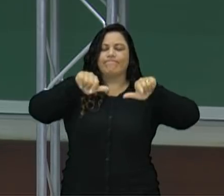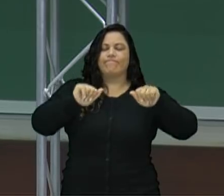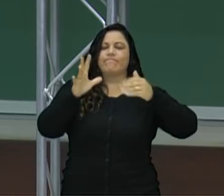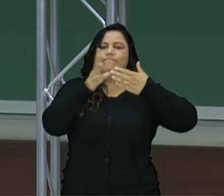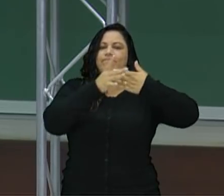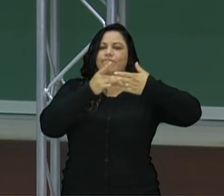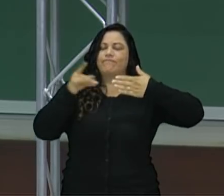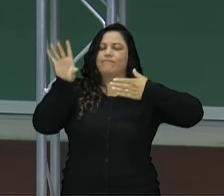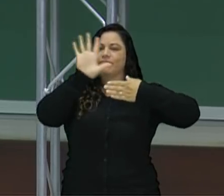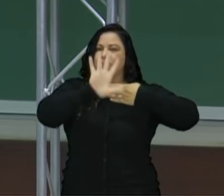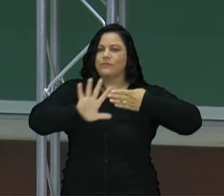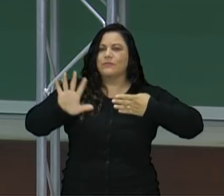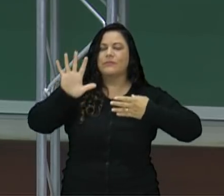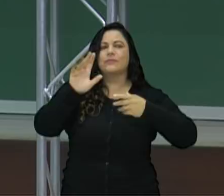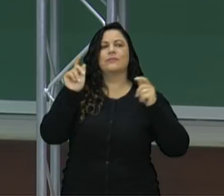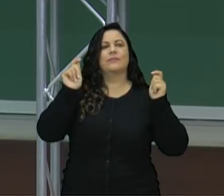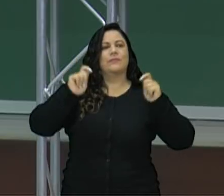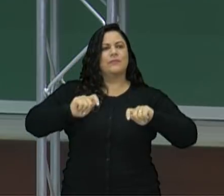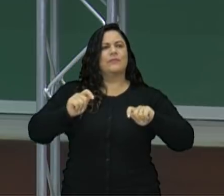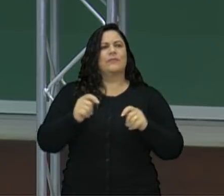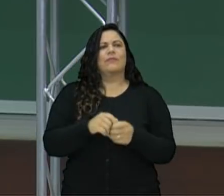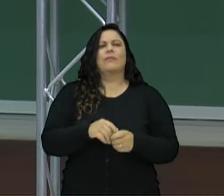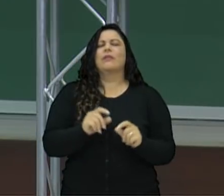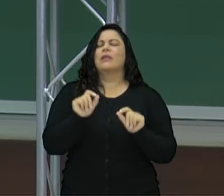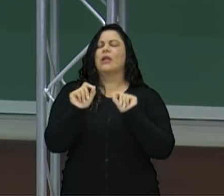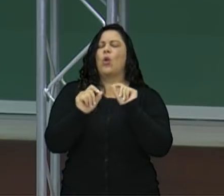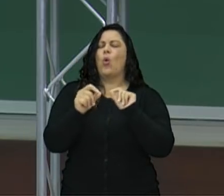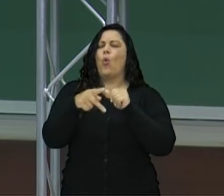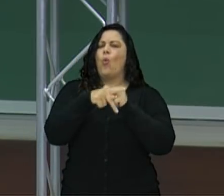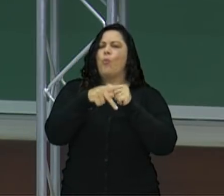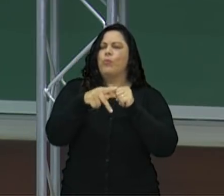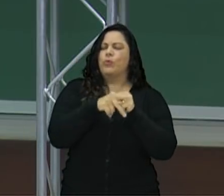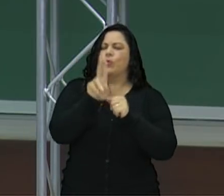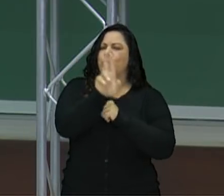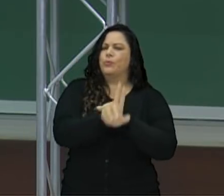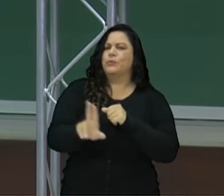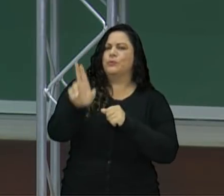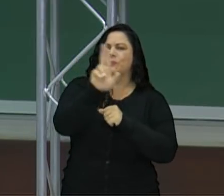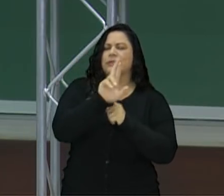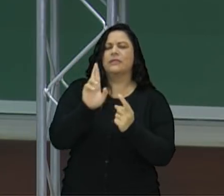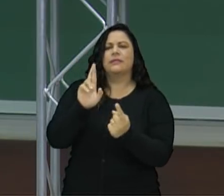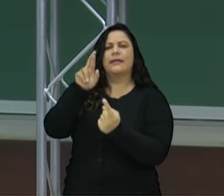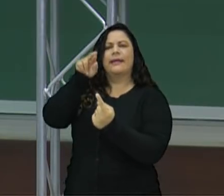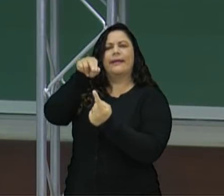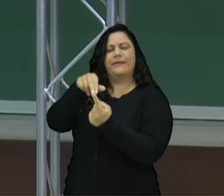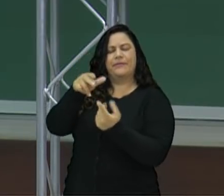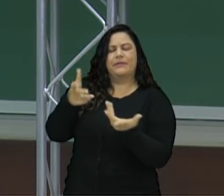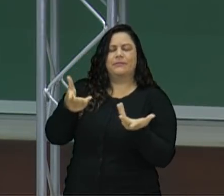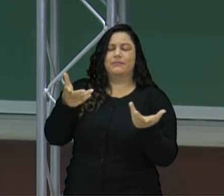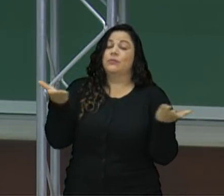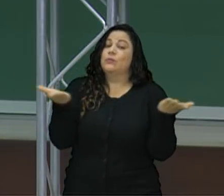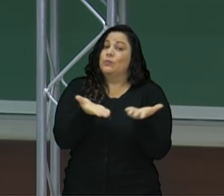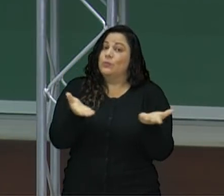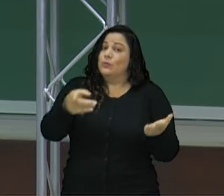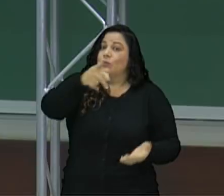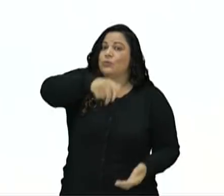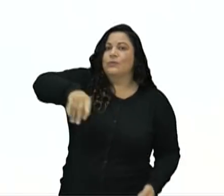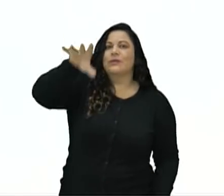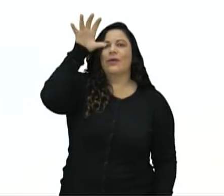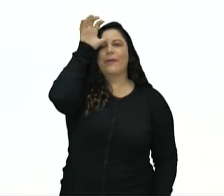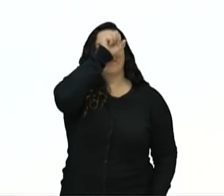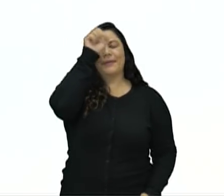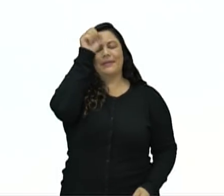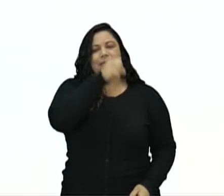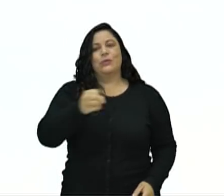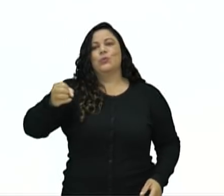aos pronomes utilizados na referenciação. Então, hoje vocês vão aprender ali novos conceitos, o que significa